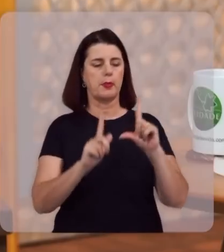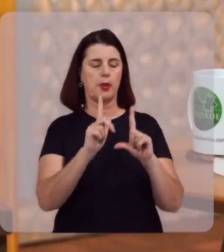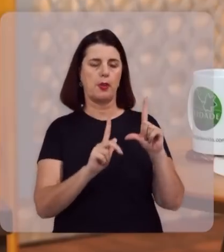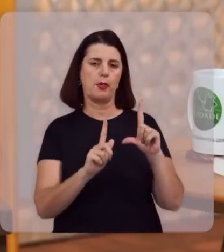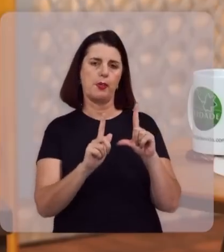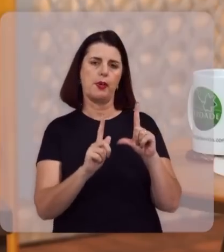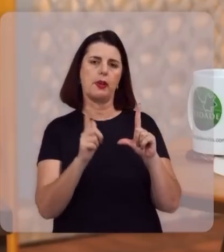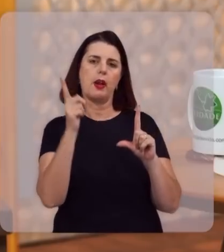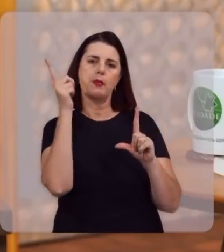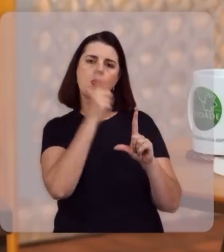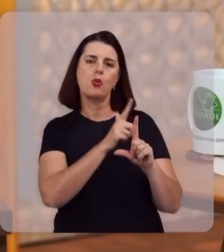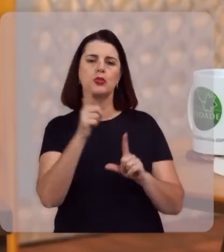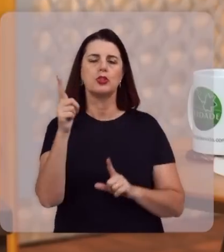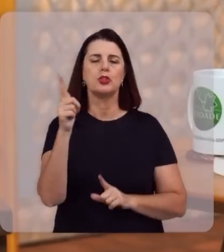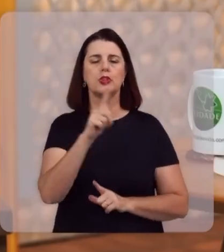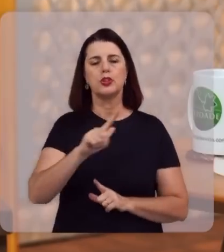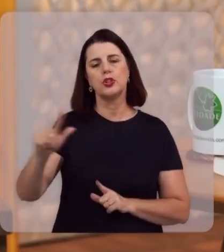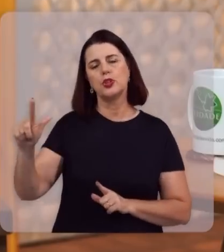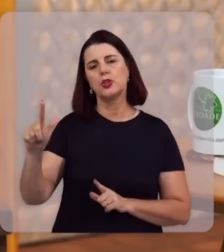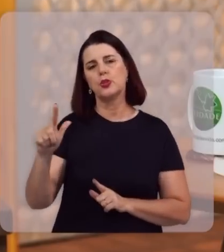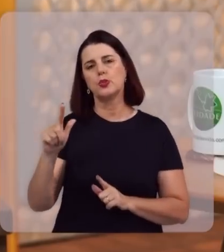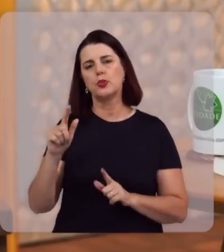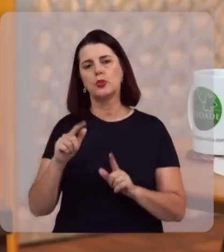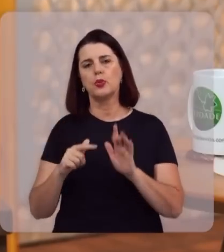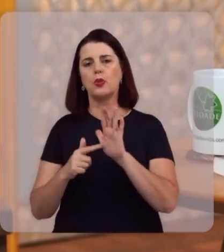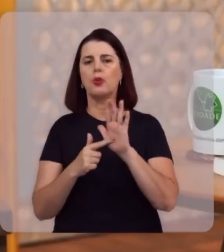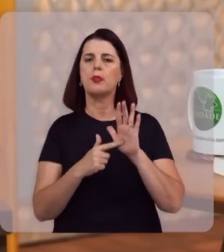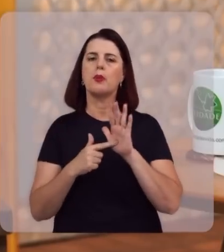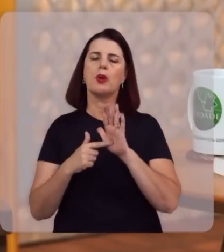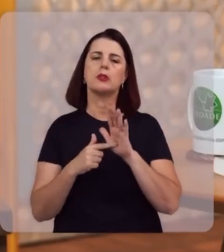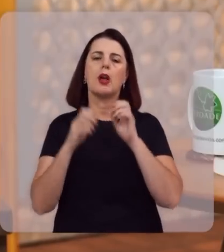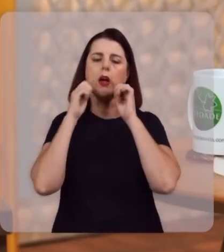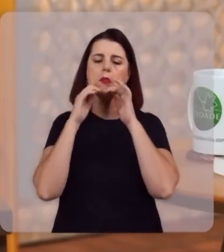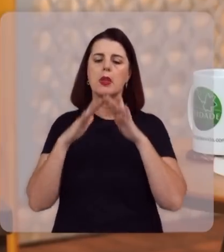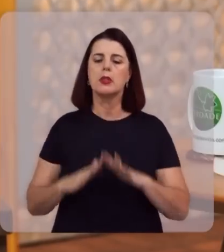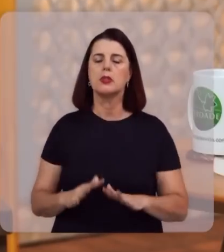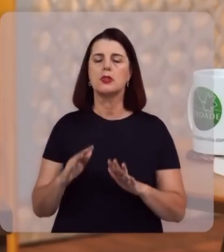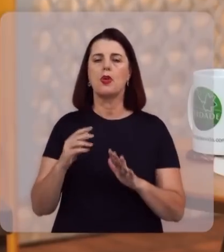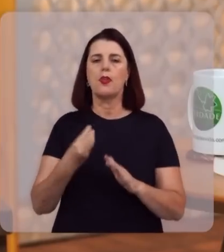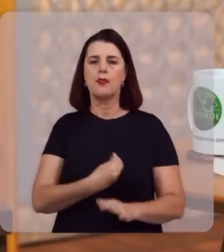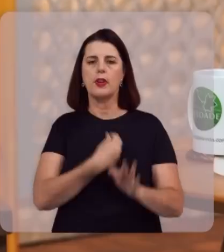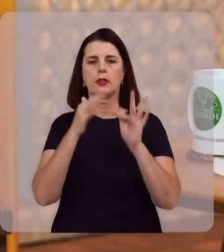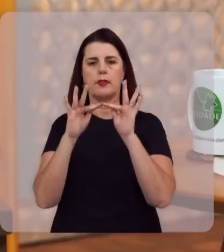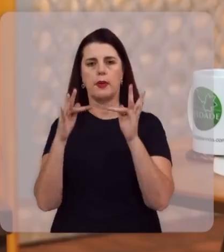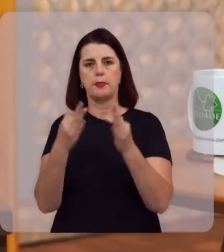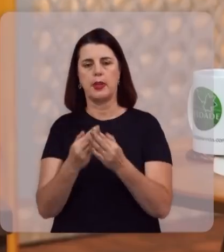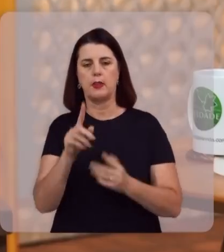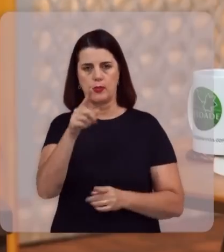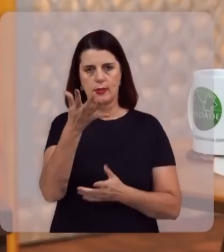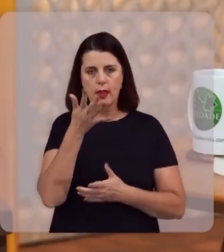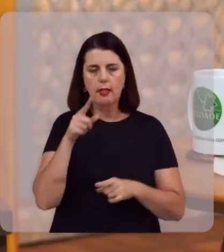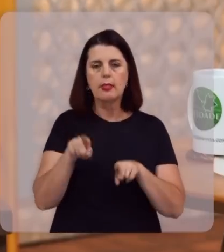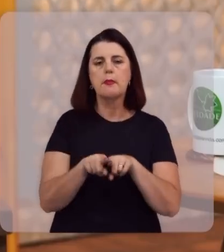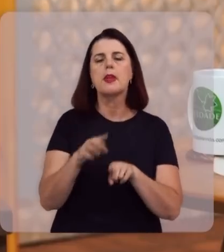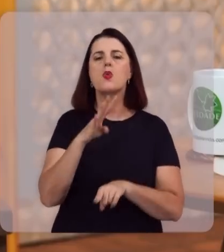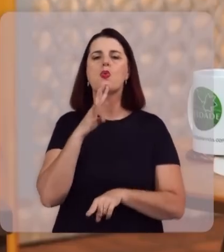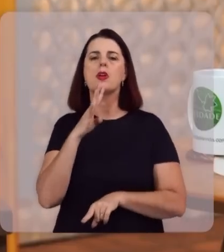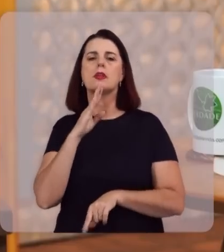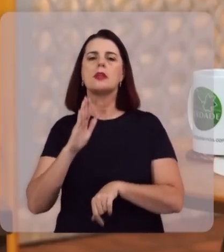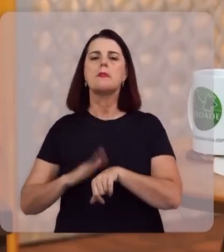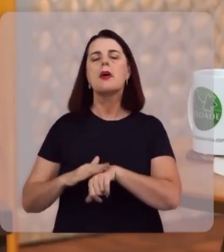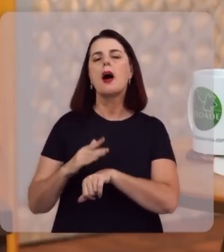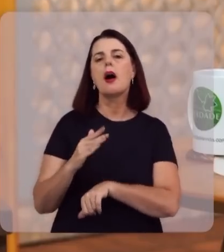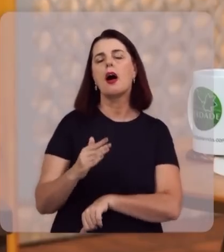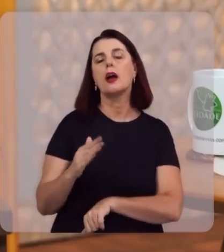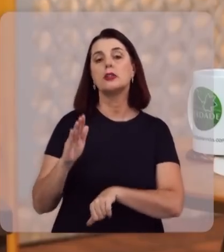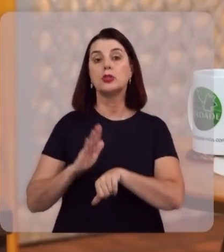para que esse programa permaneça no ar e abençoe tantas vidas, tantas famílias. Se você quer também conhecer